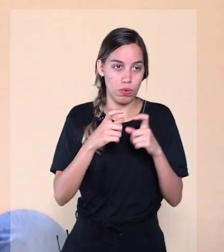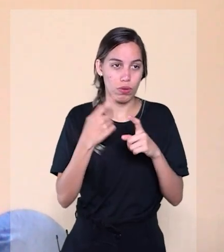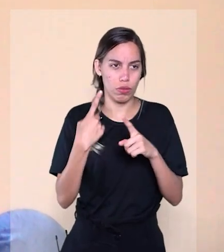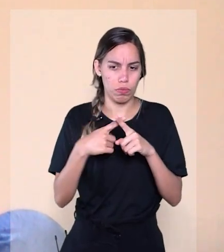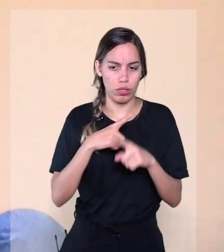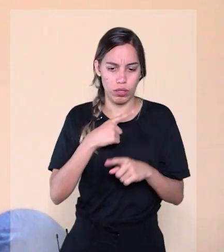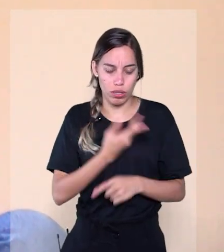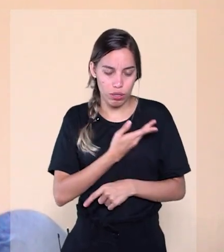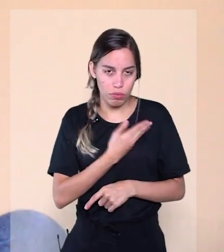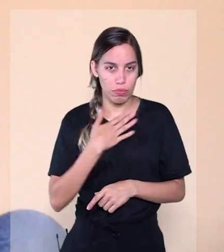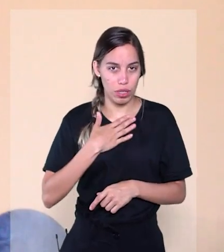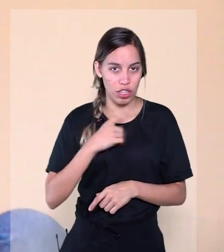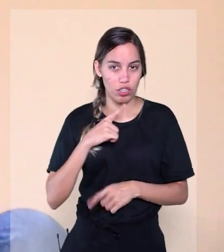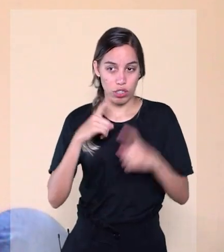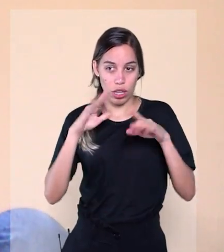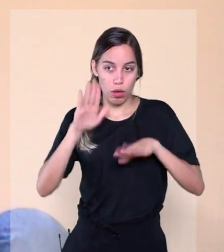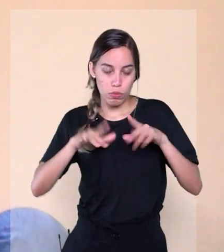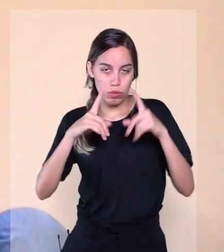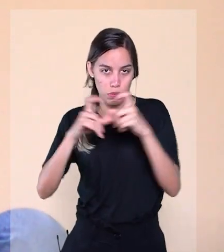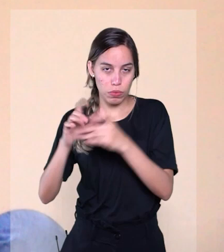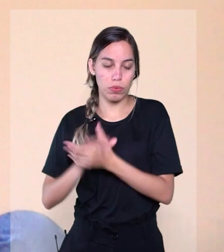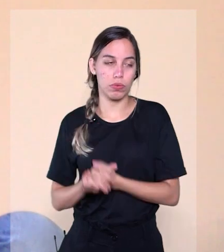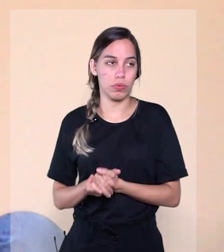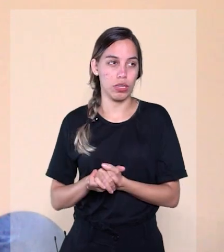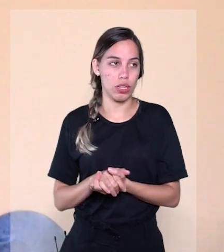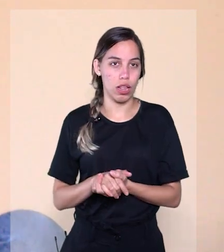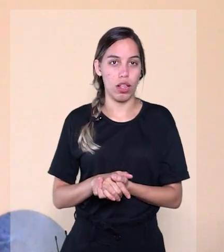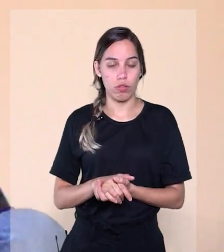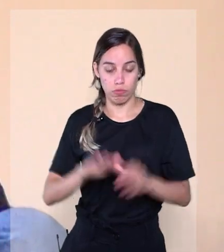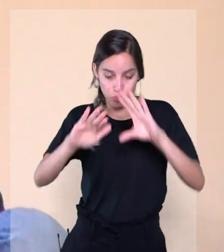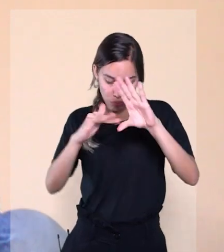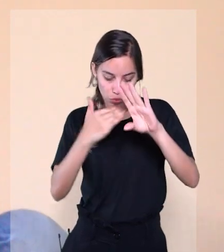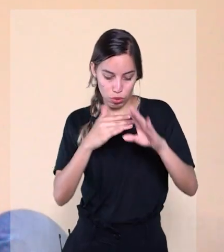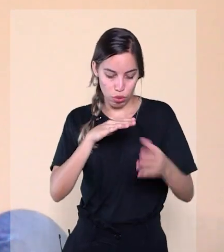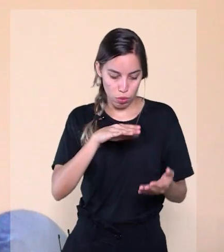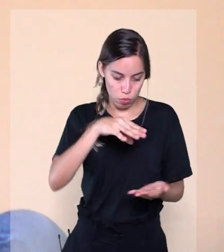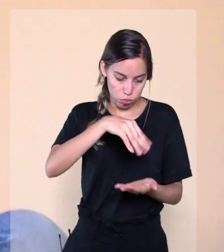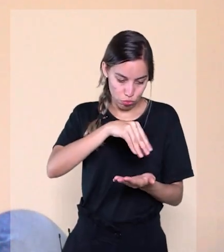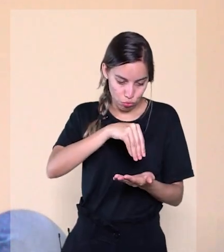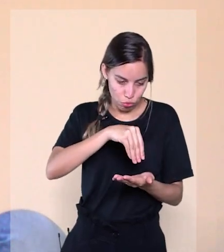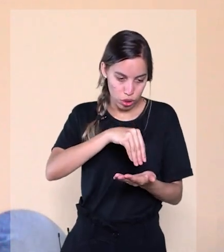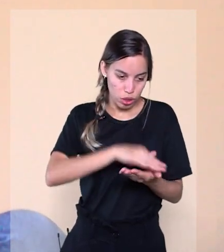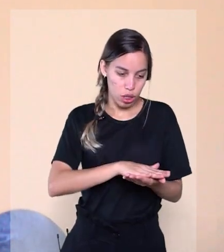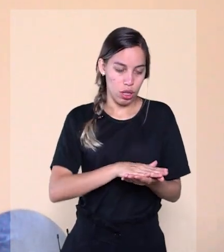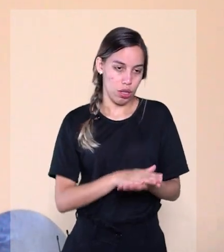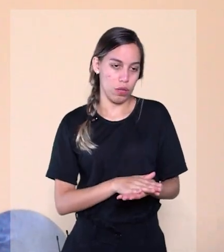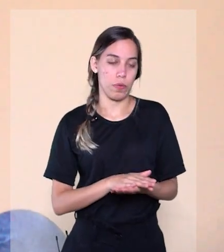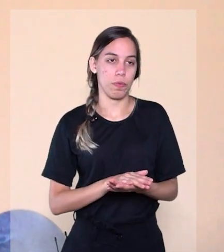que eles tinham as fotos, e aí escaneei. Mas o processo foi incrível. O processo assim,